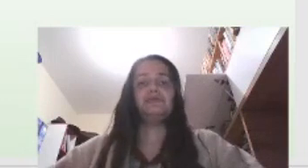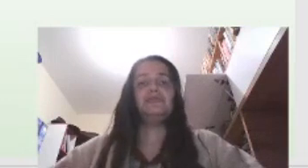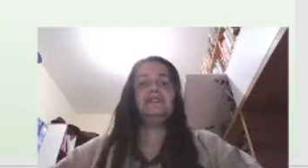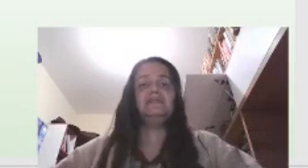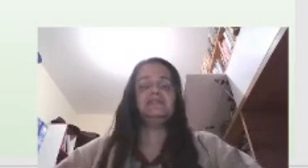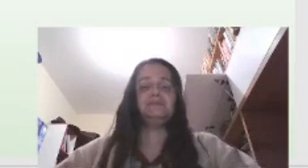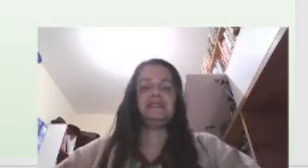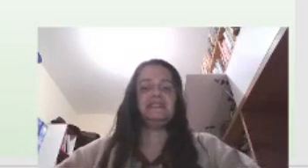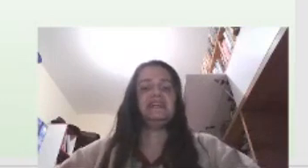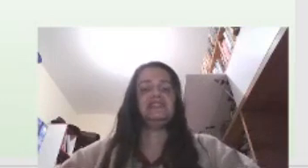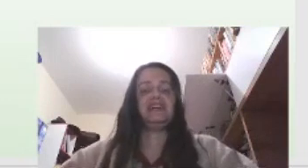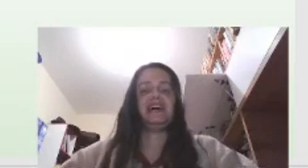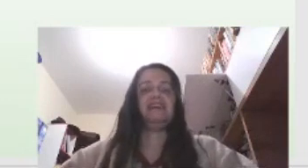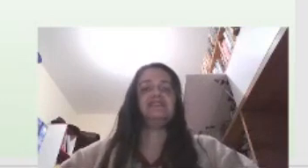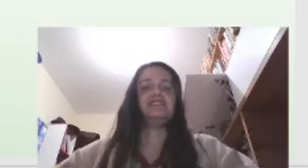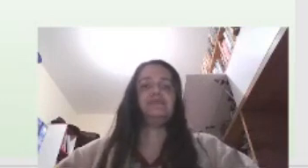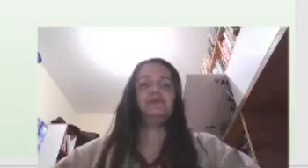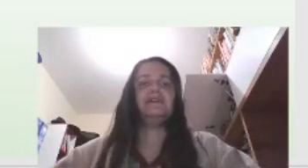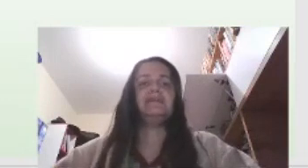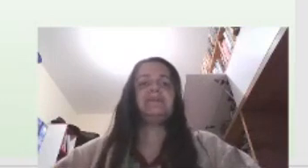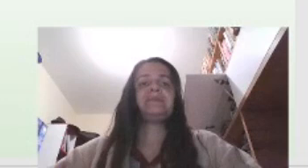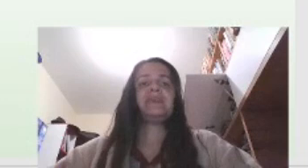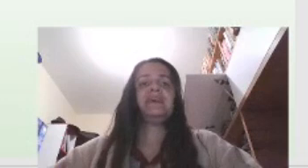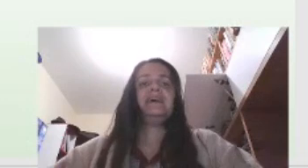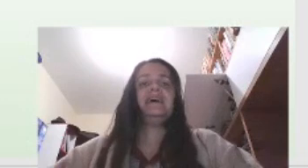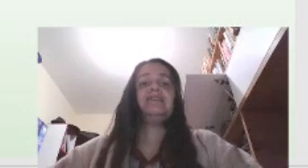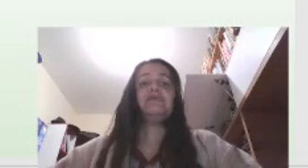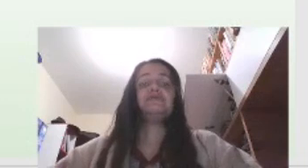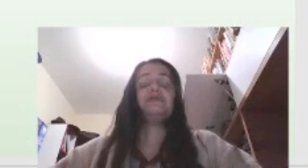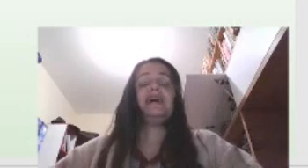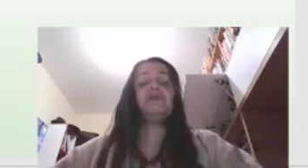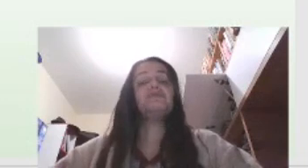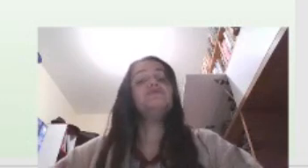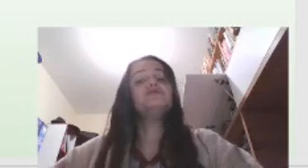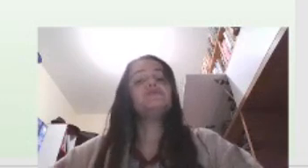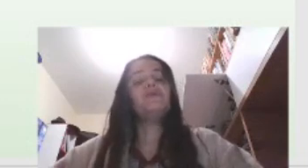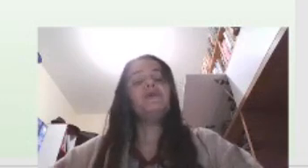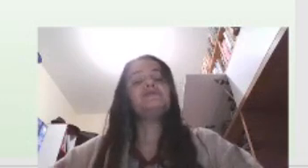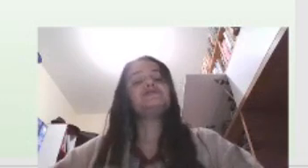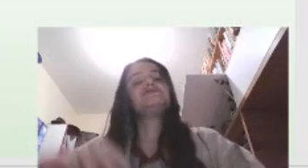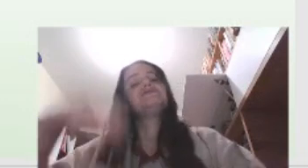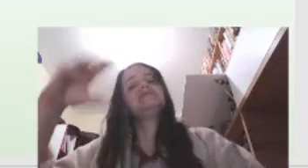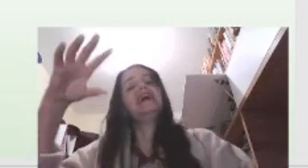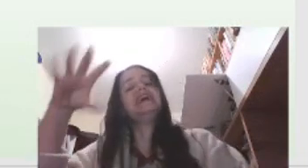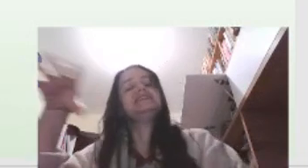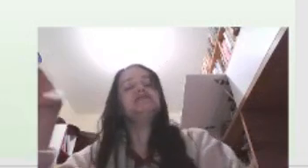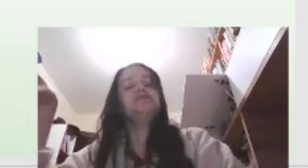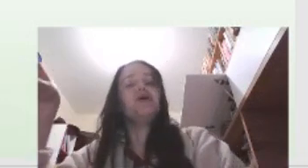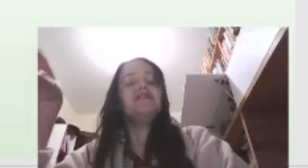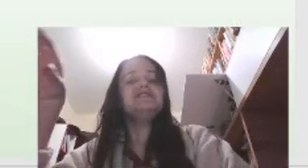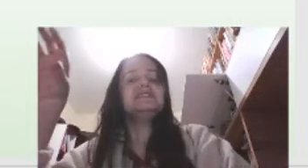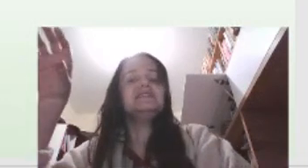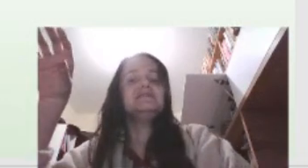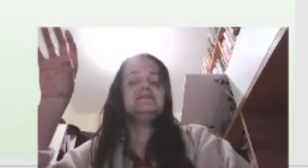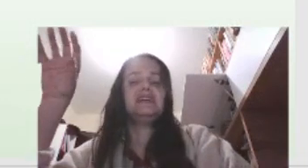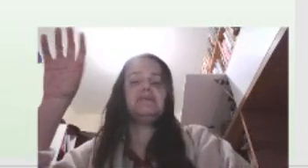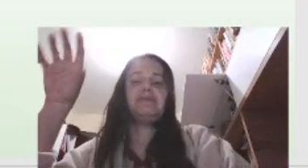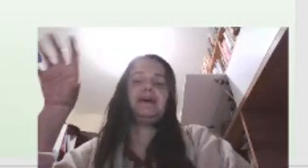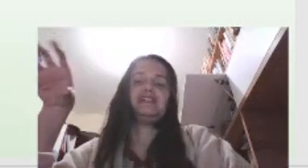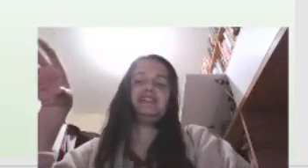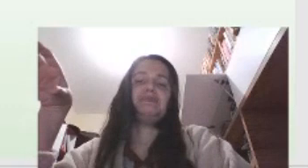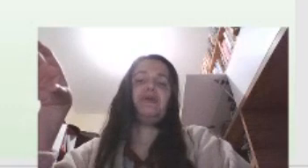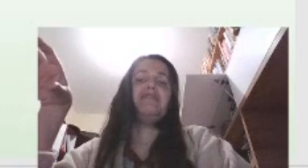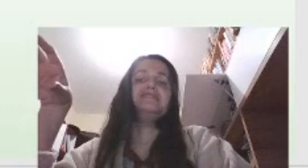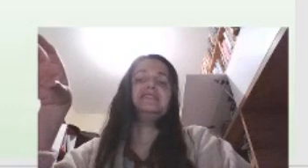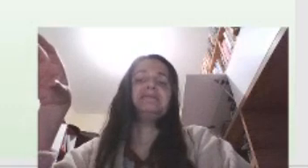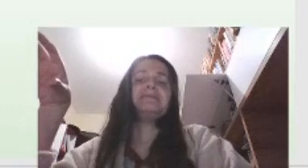de controle, de prazer, de raiva, de amor. Ele vai controlar alguns hormônios da adenohipófise, que é uma